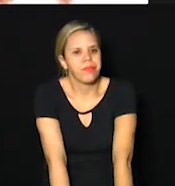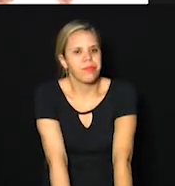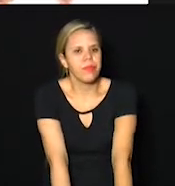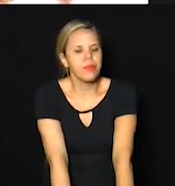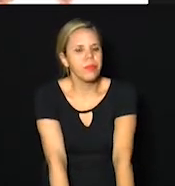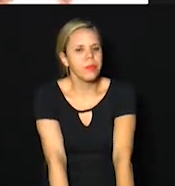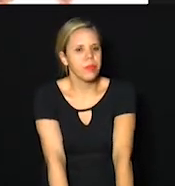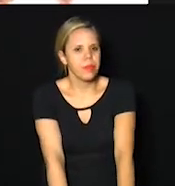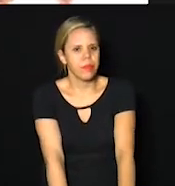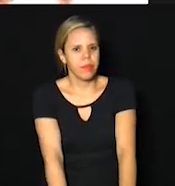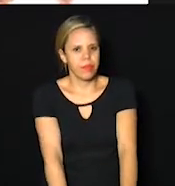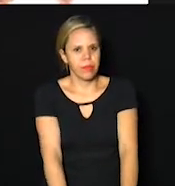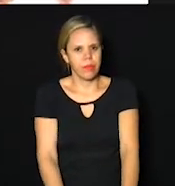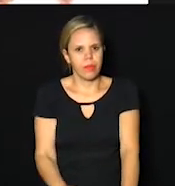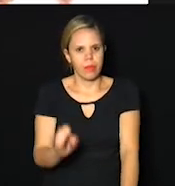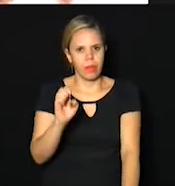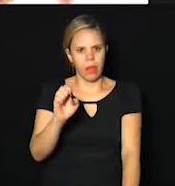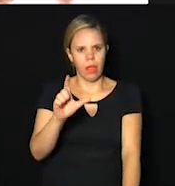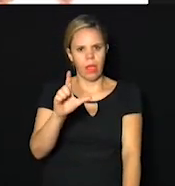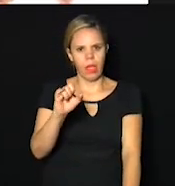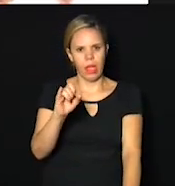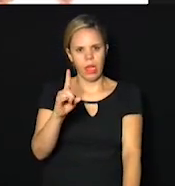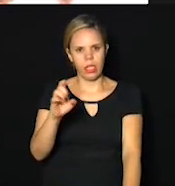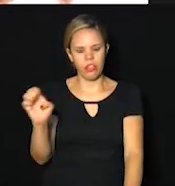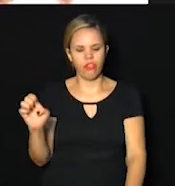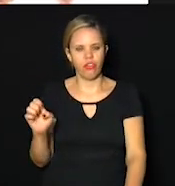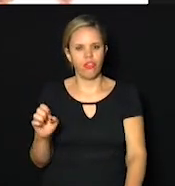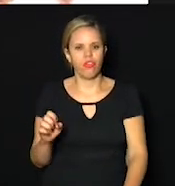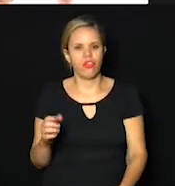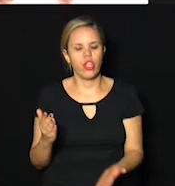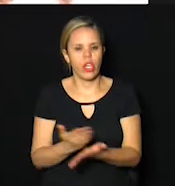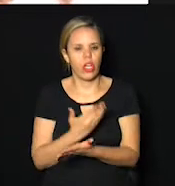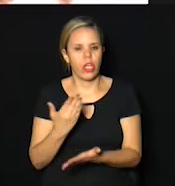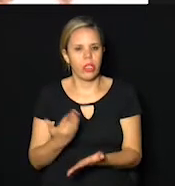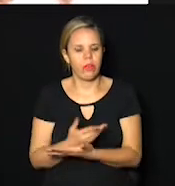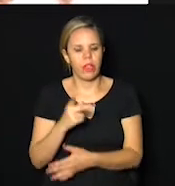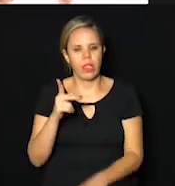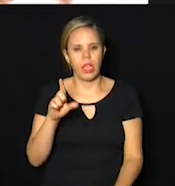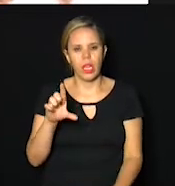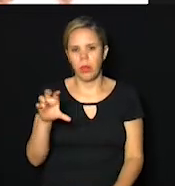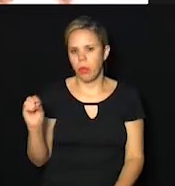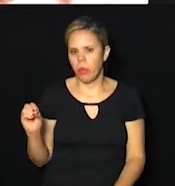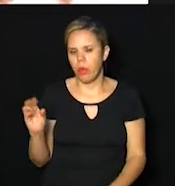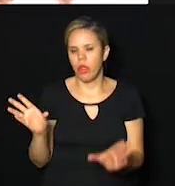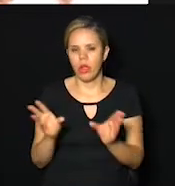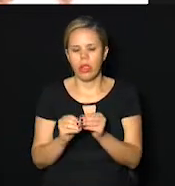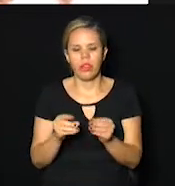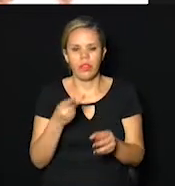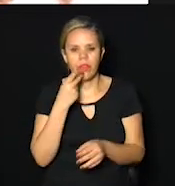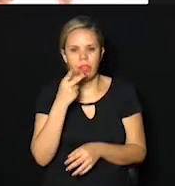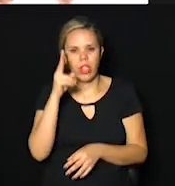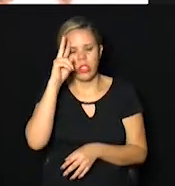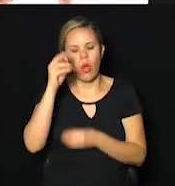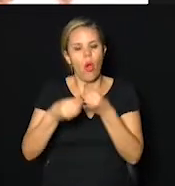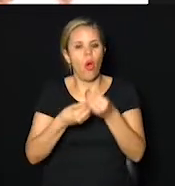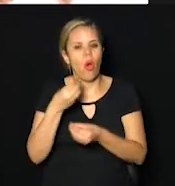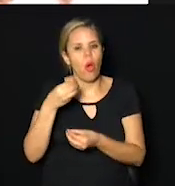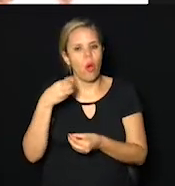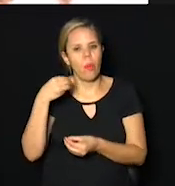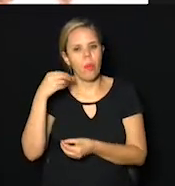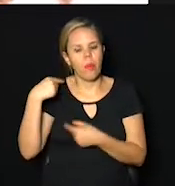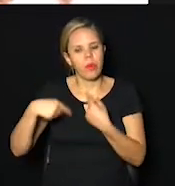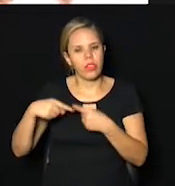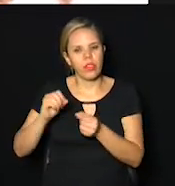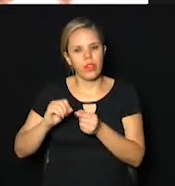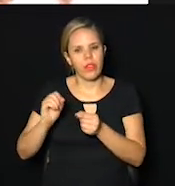A Elide falou, os livros de Paulo Resulti, A História Não Contada, nos ajudam a ter boa noção de como a política sempre foi feita no Brasil.